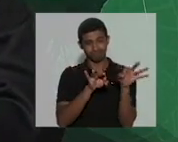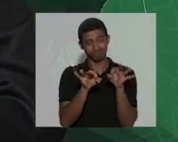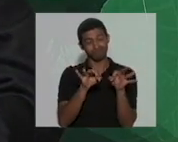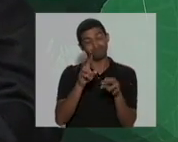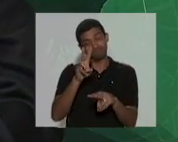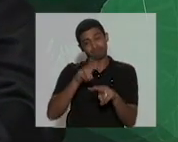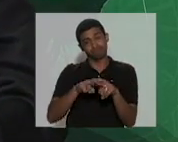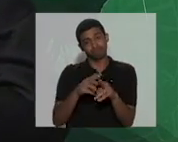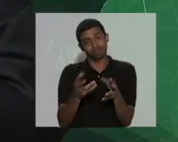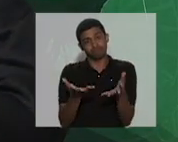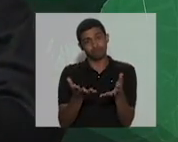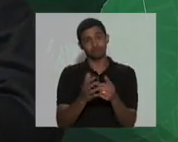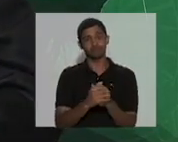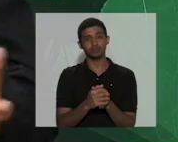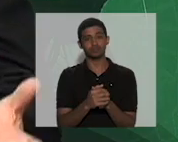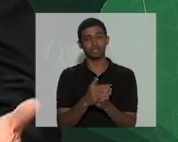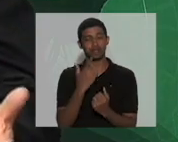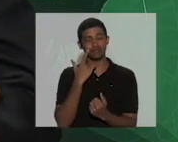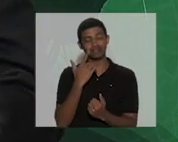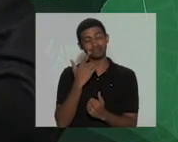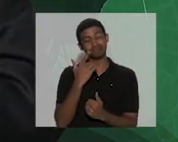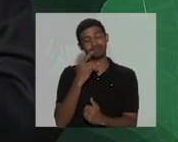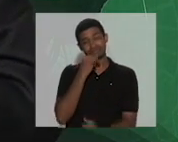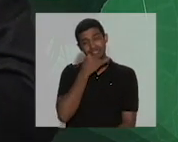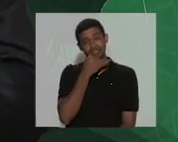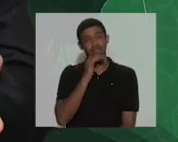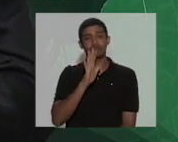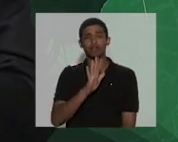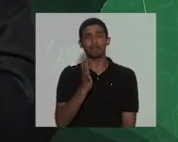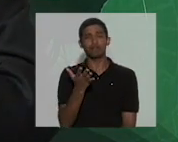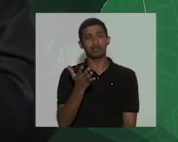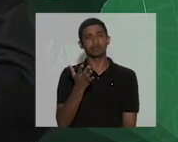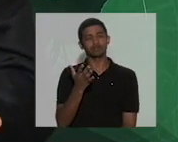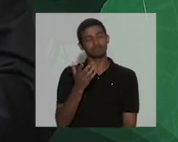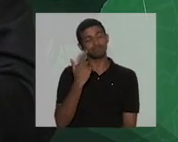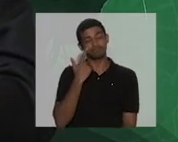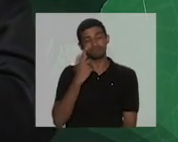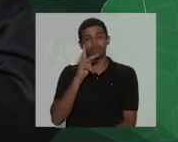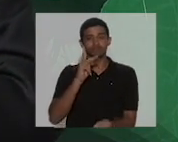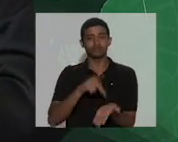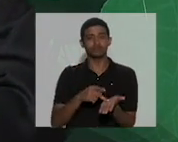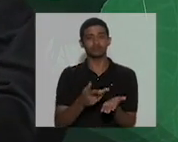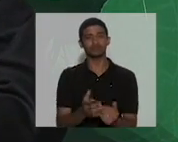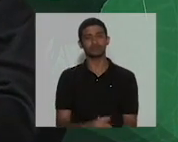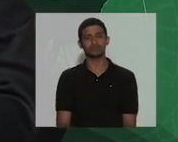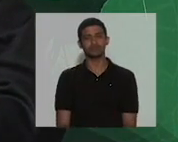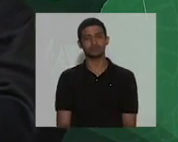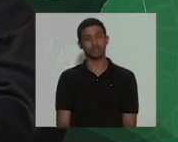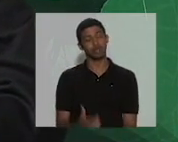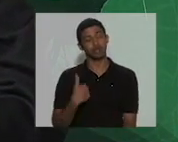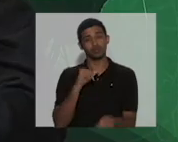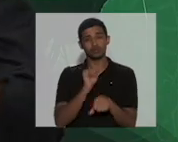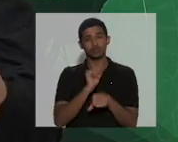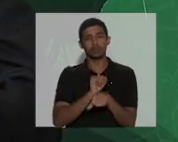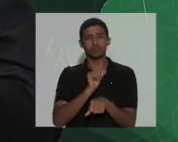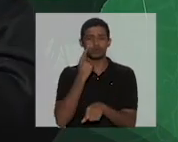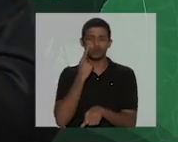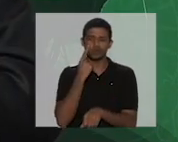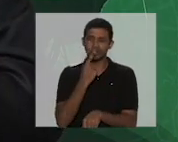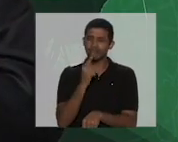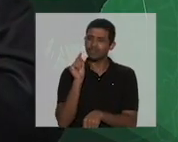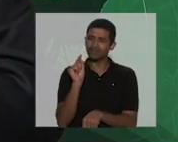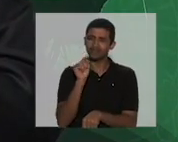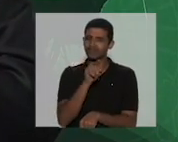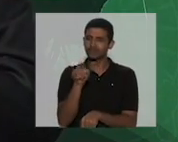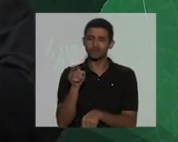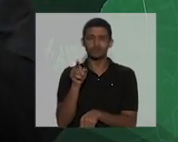Jogos Olímpicos preso. Muito embora seja lamentável, mas é uma realidade, né? O que eu espero é que isso